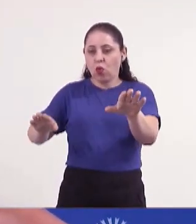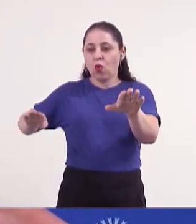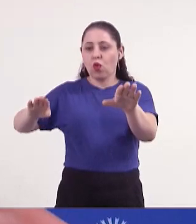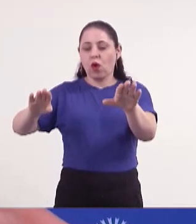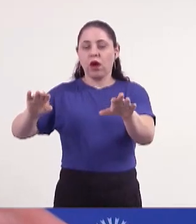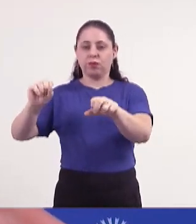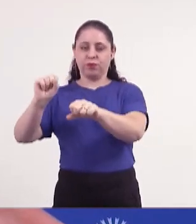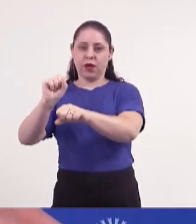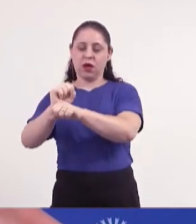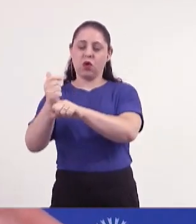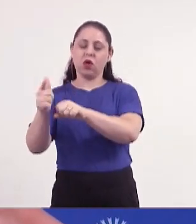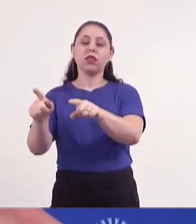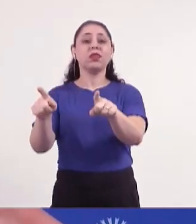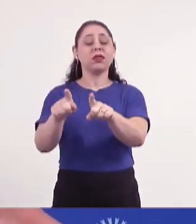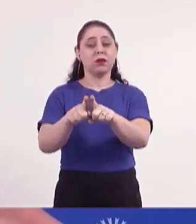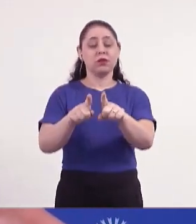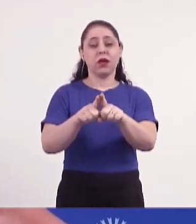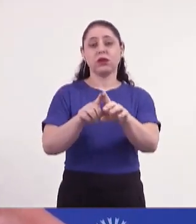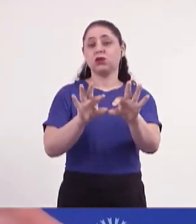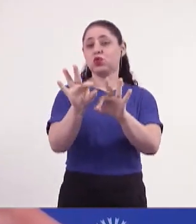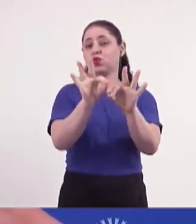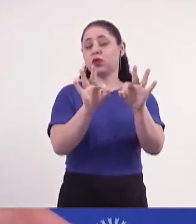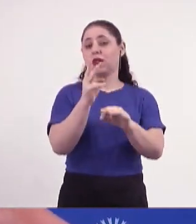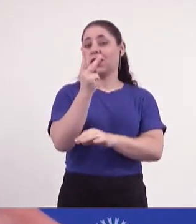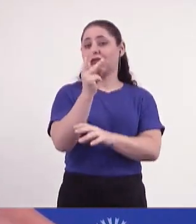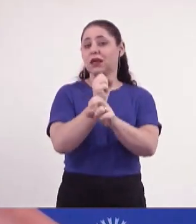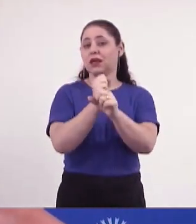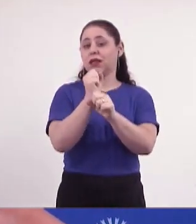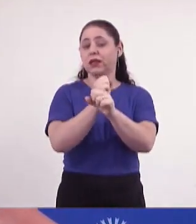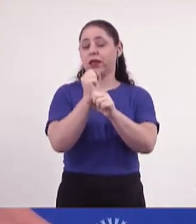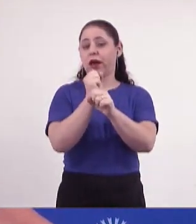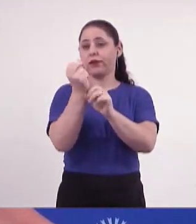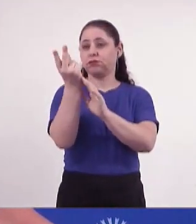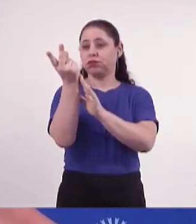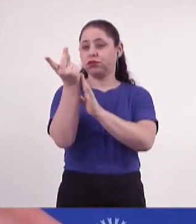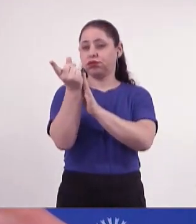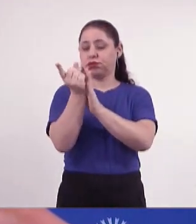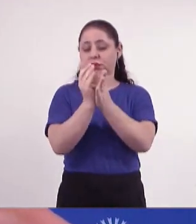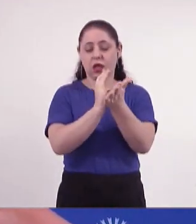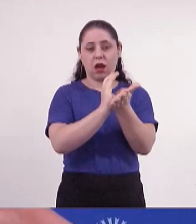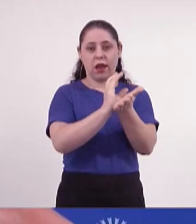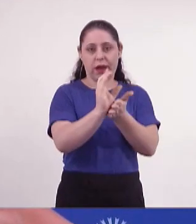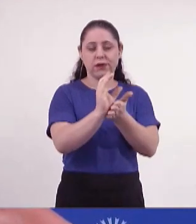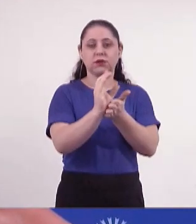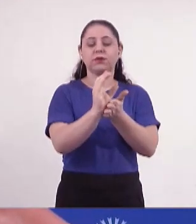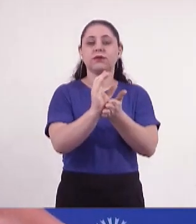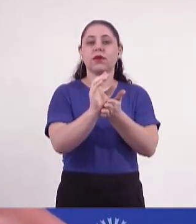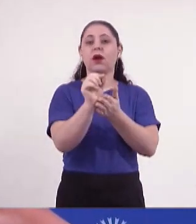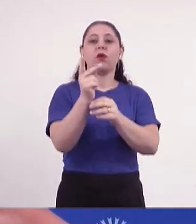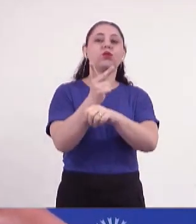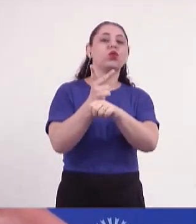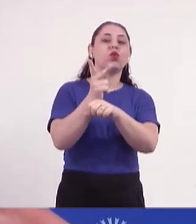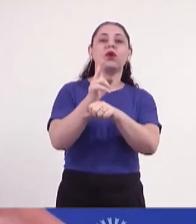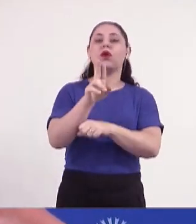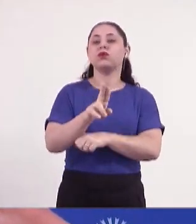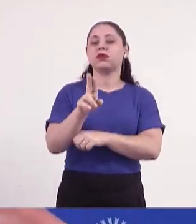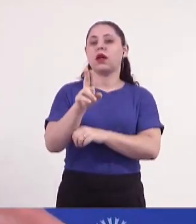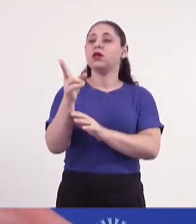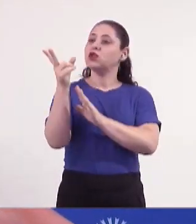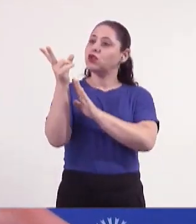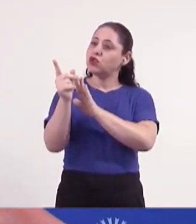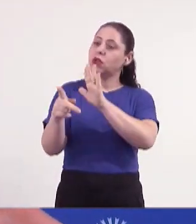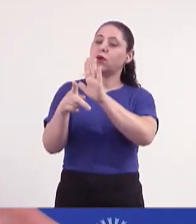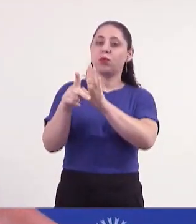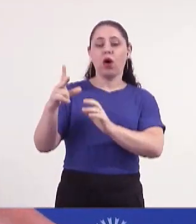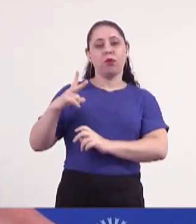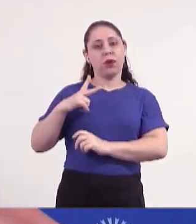Então, uma modelagem ao todo para 30 anos de investimentos, para procurar utilizar recursos